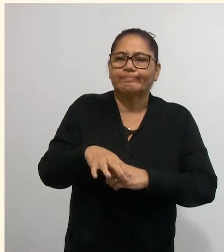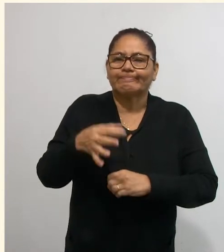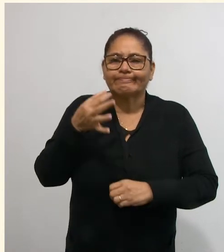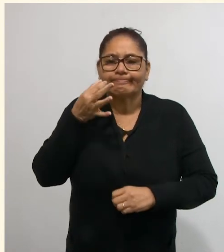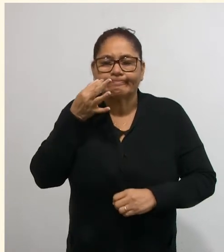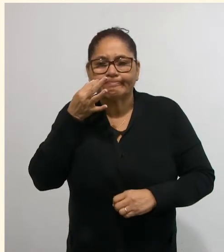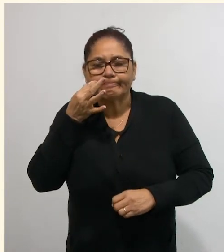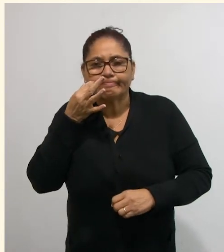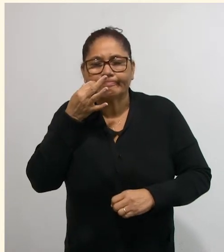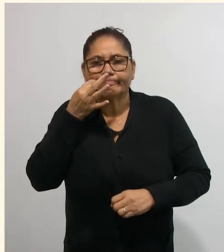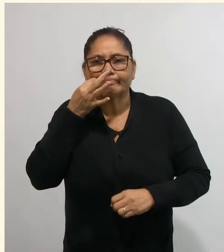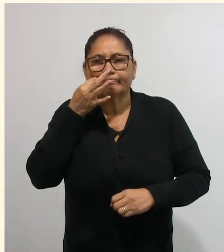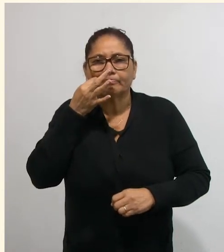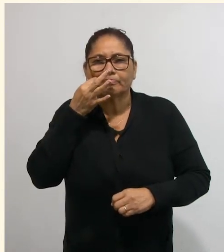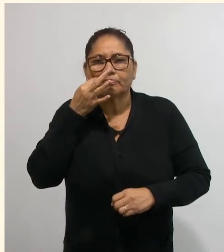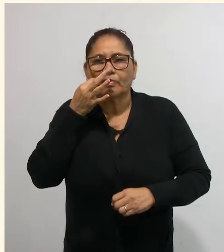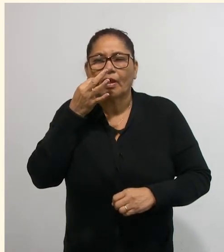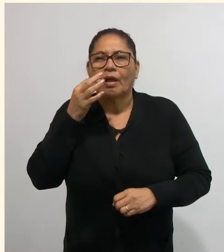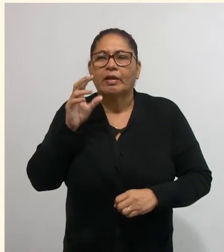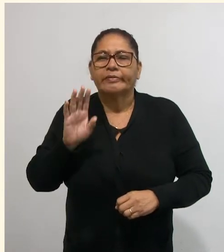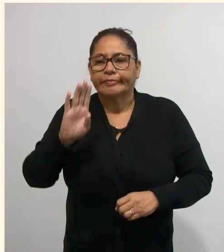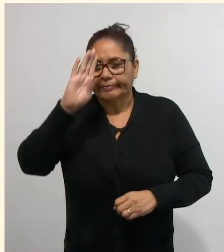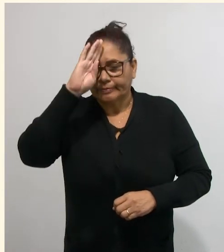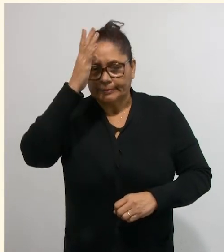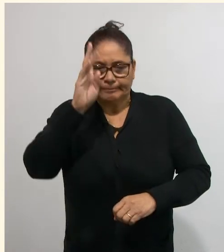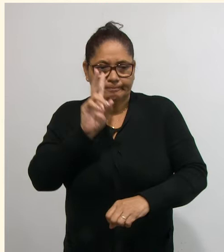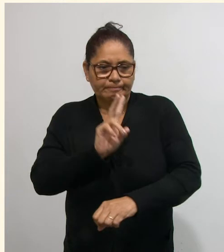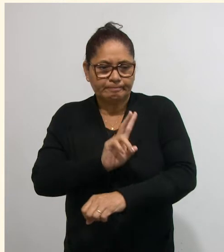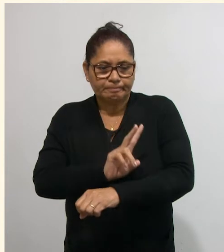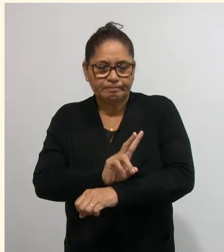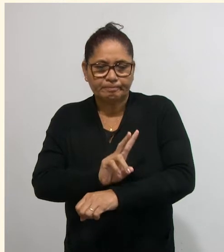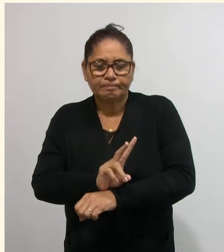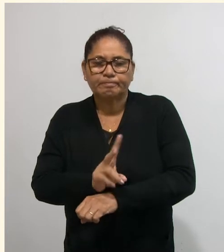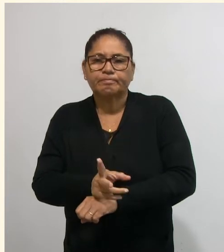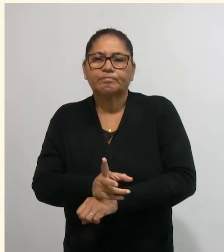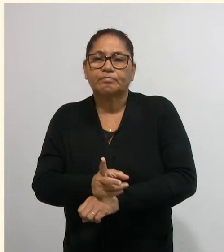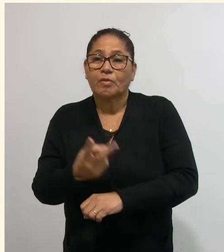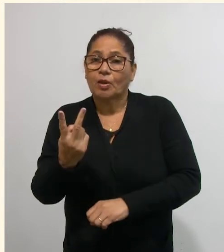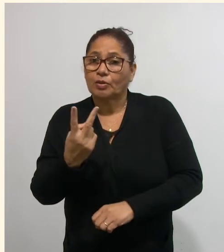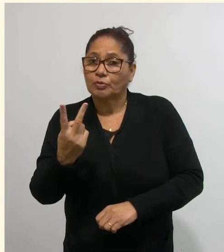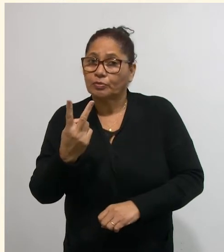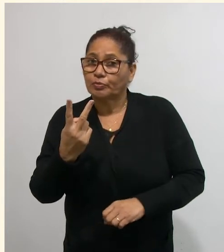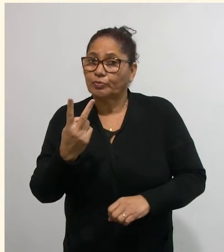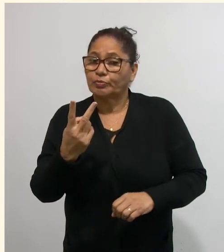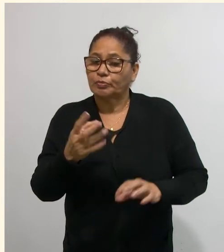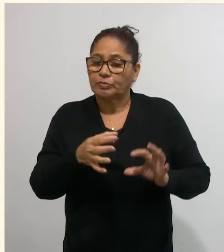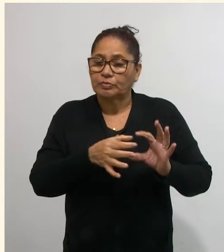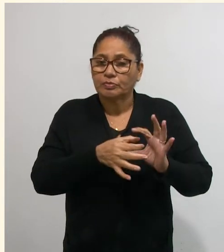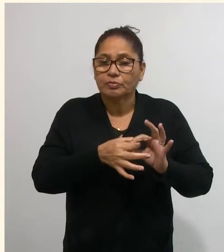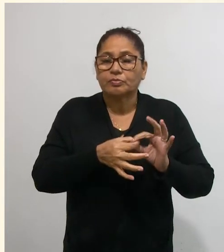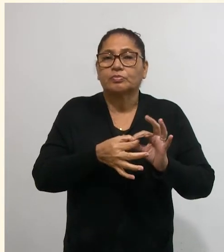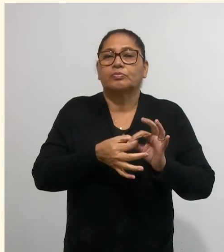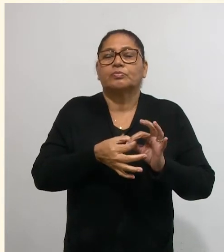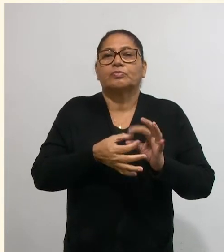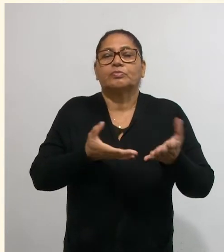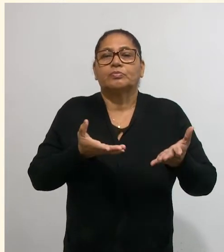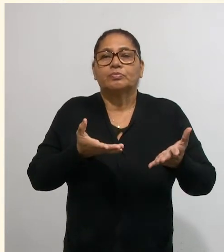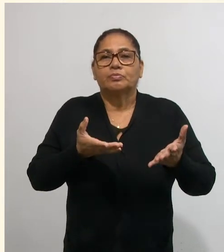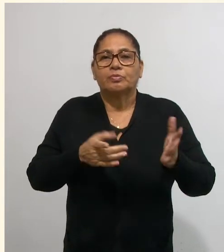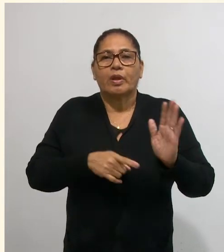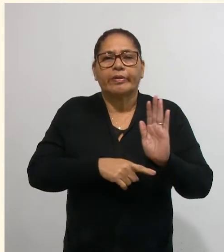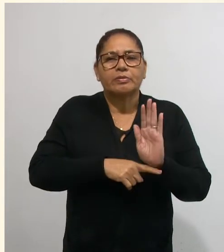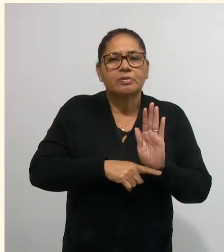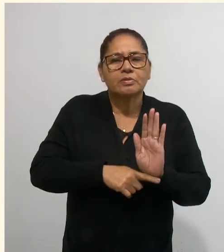principais defensores dessa corrente do empirismo. E essas duas grandes correntes influenciaram